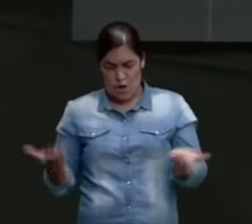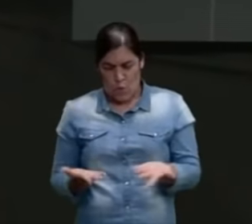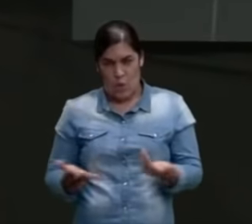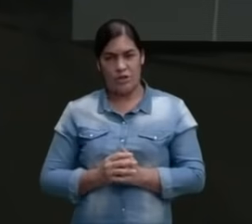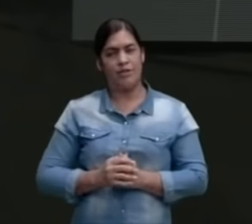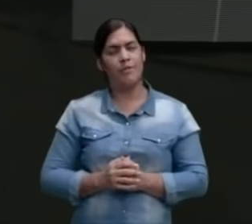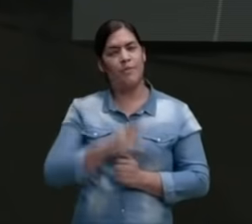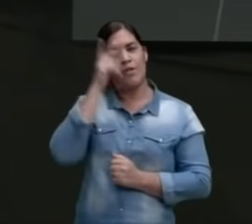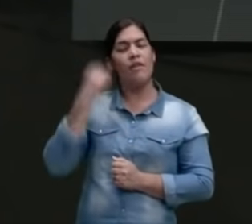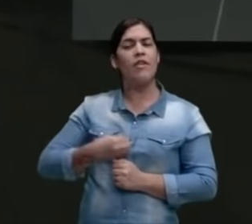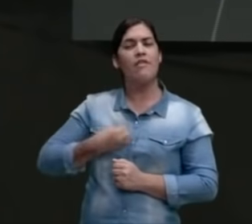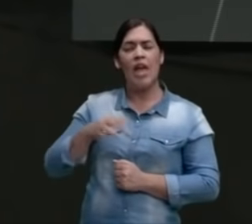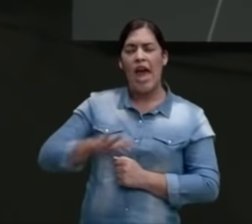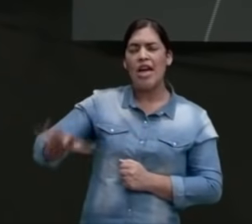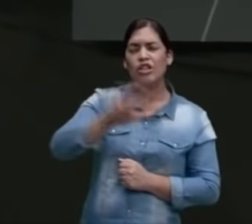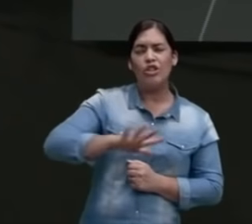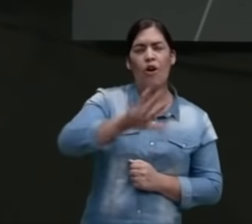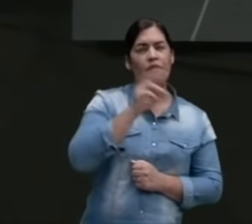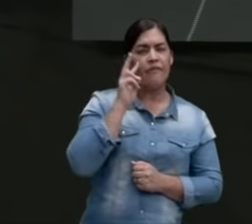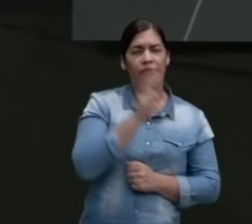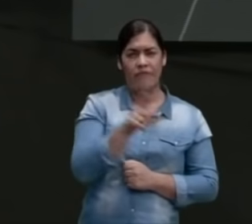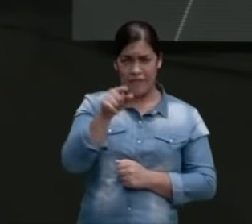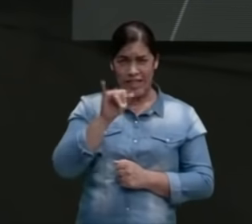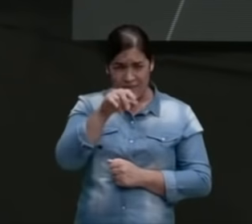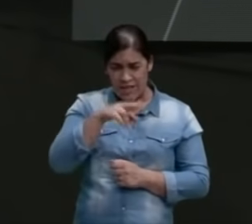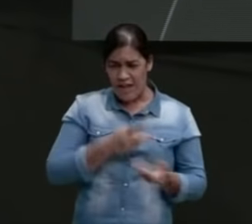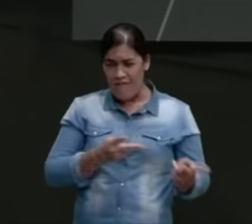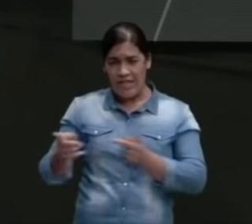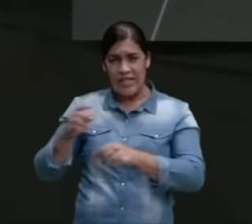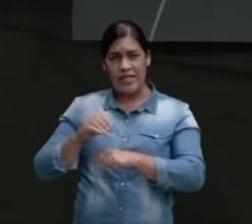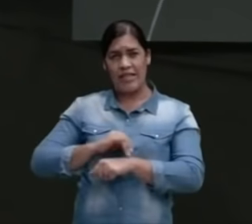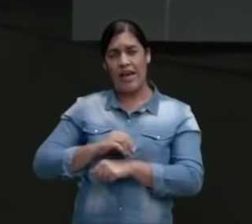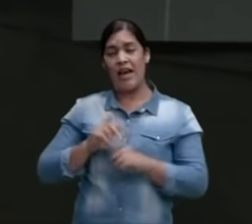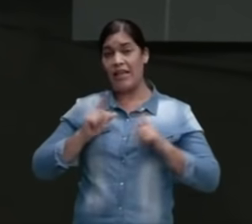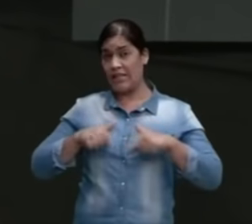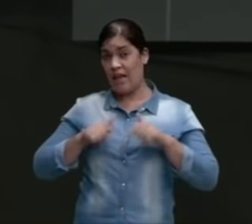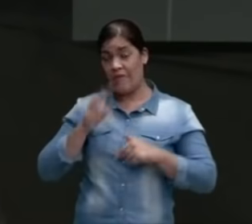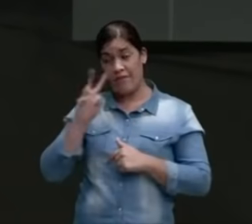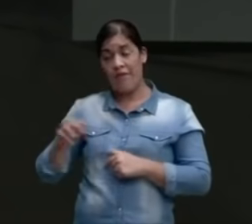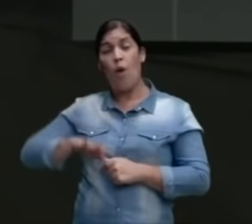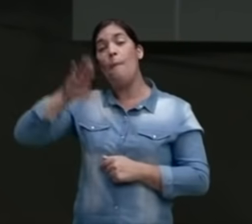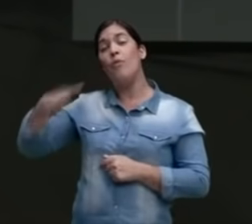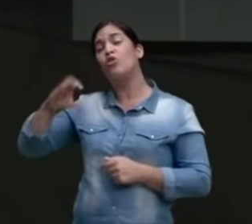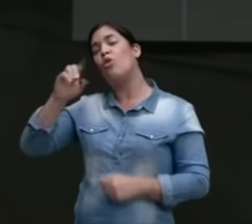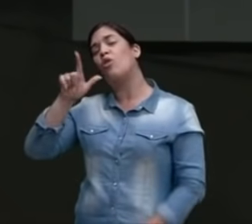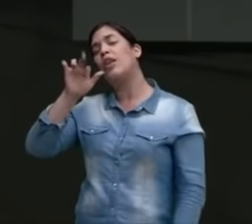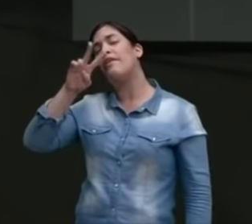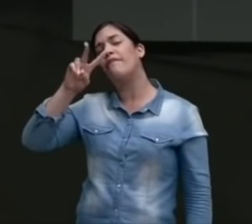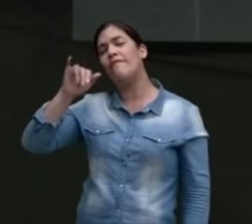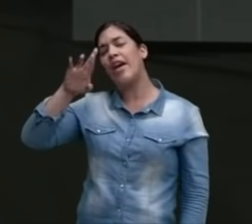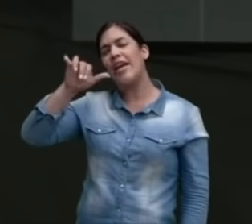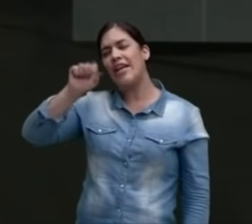Se você for em Israel, você vai ver que tudo é um do lado do outro ali, sabe? O Monte das Oliveiras é ali do lado do